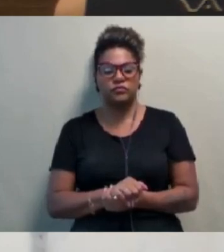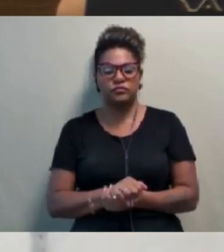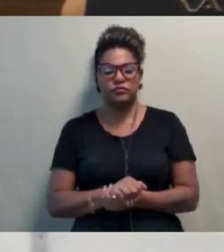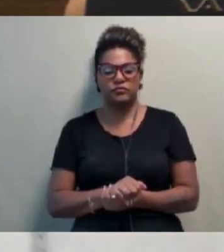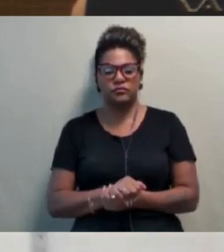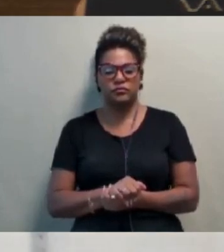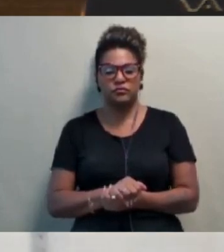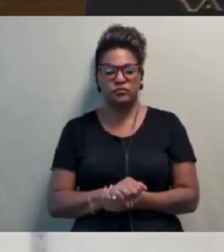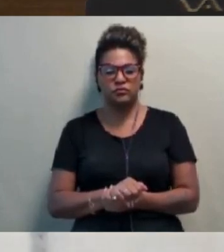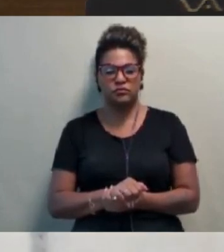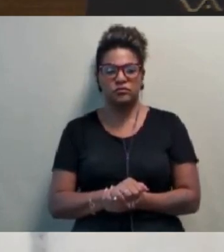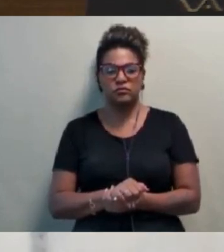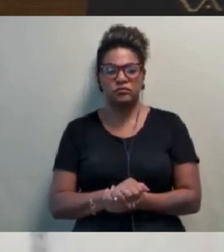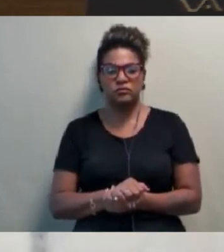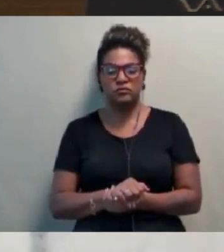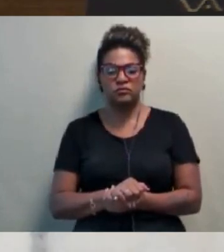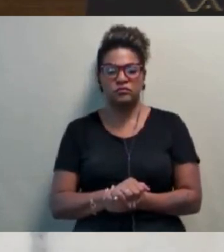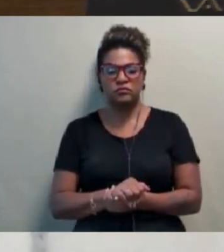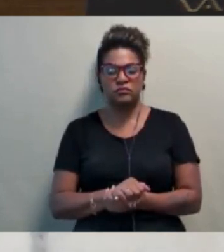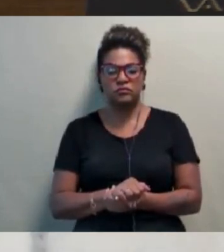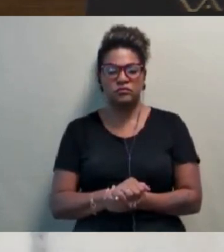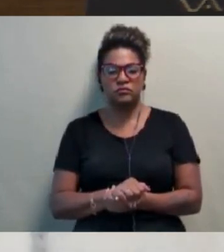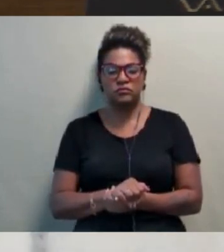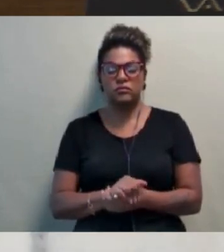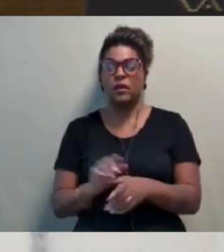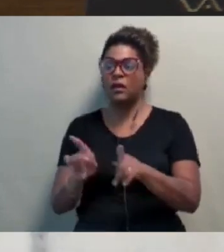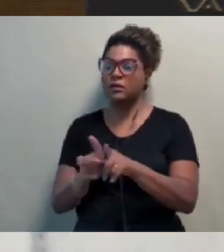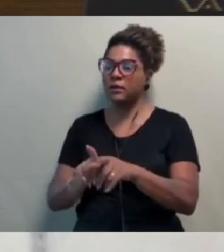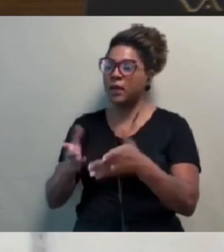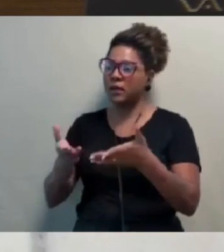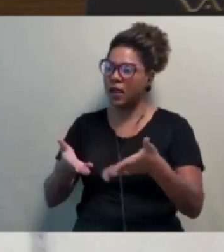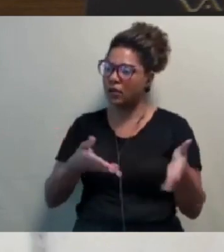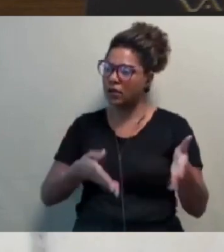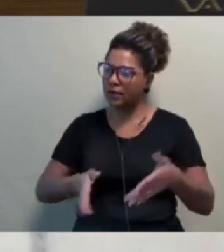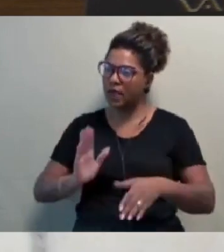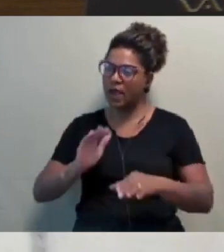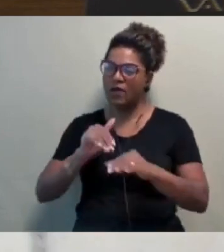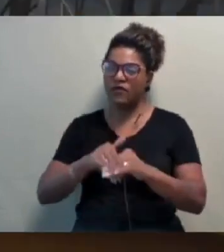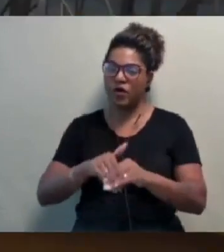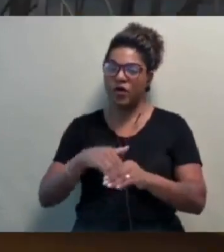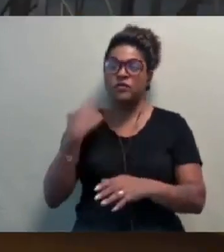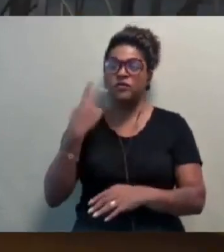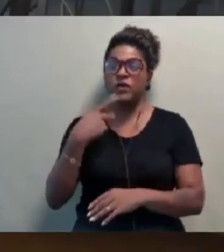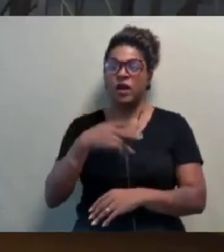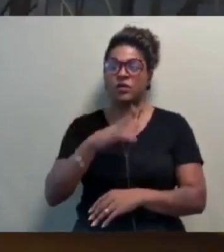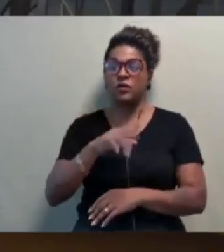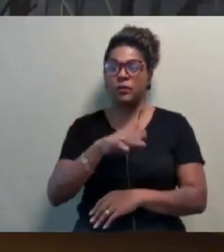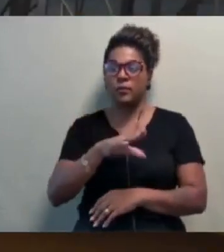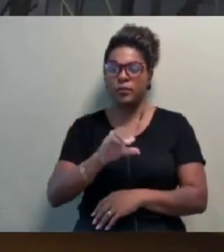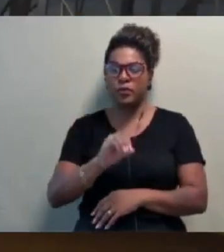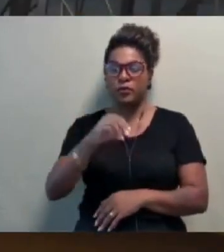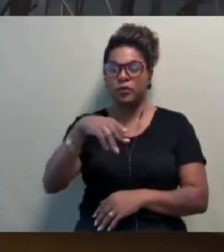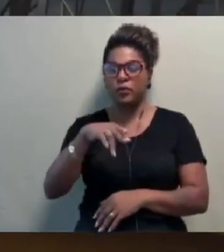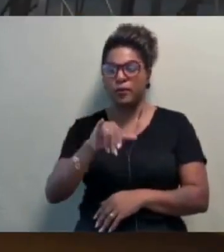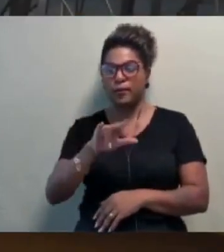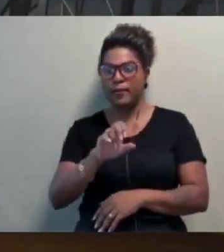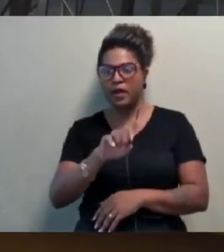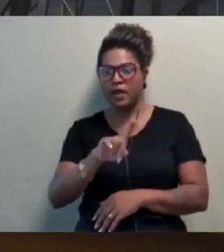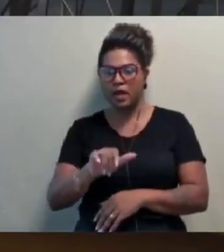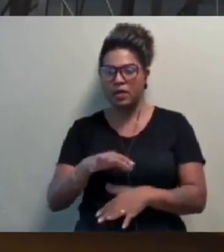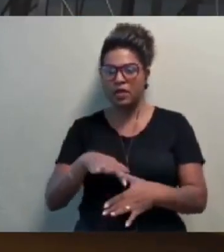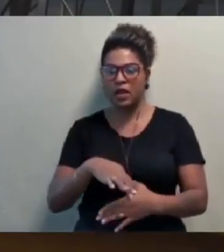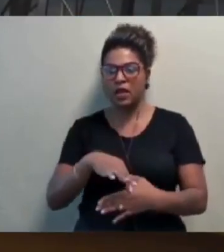Para encaminhar, presidente. Para encaminhar, vereador Bruno Miranda, líder do governo. Vereadores, eu queria encaminhar o